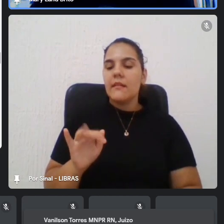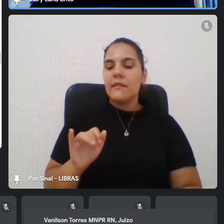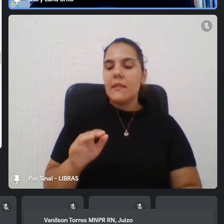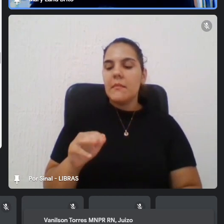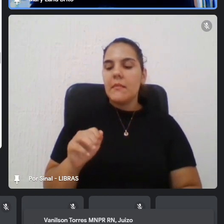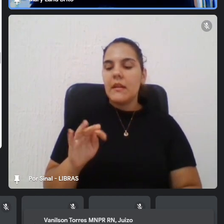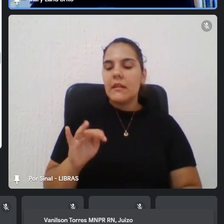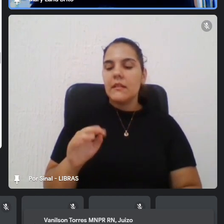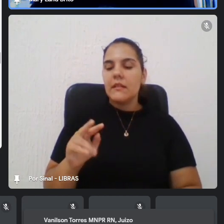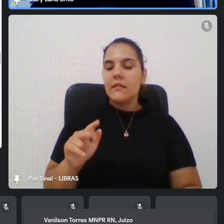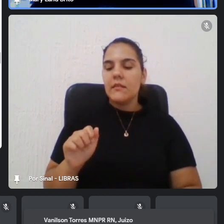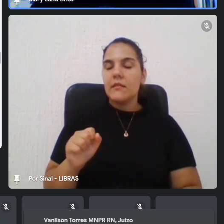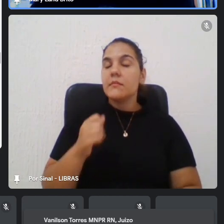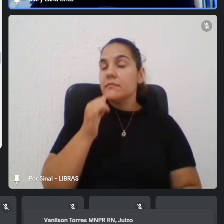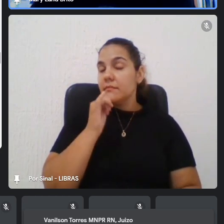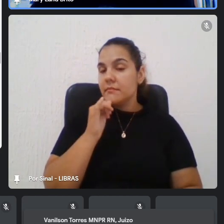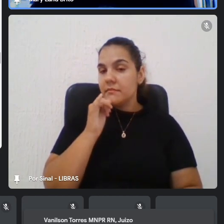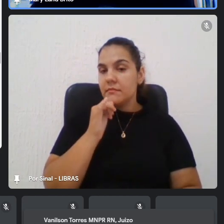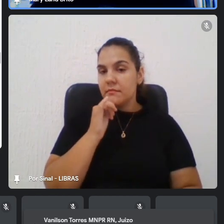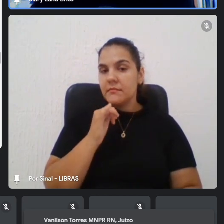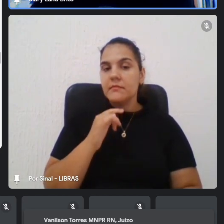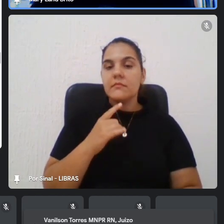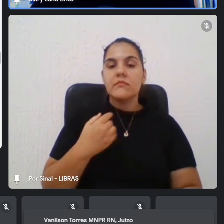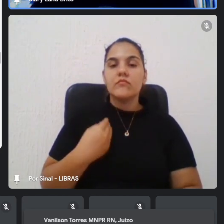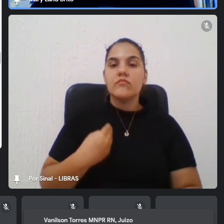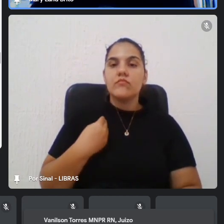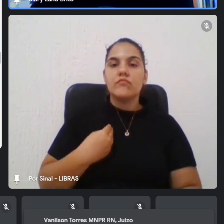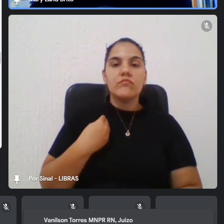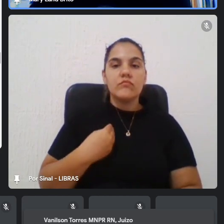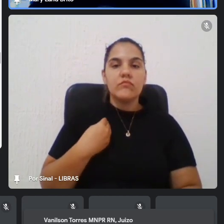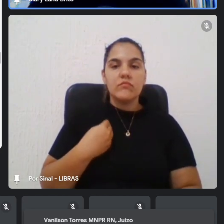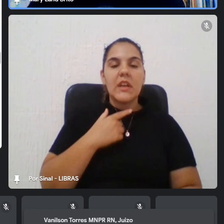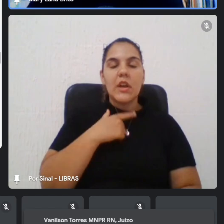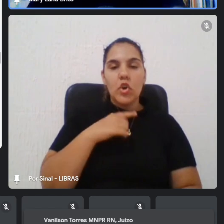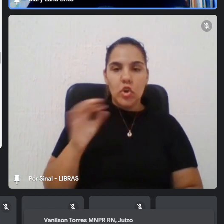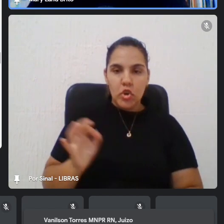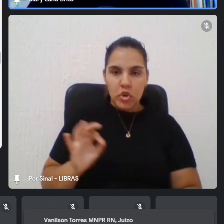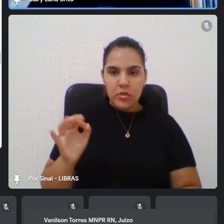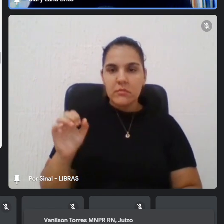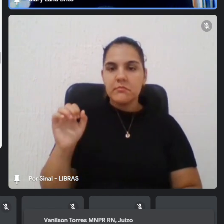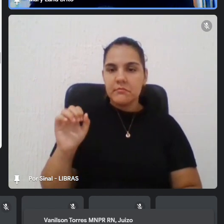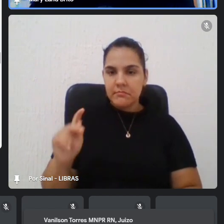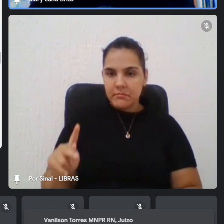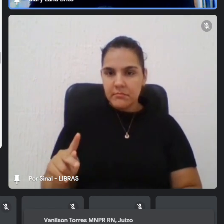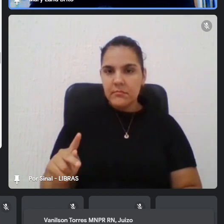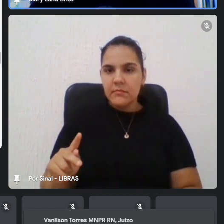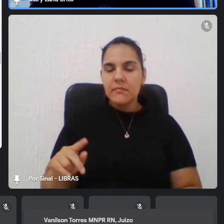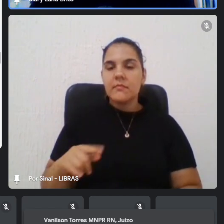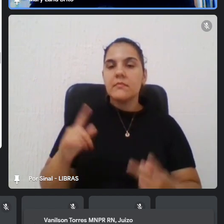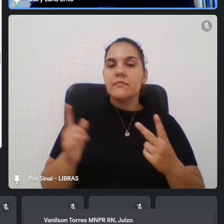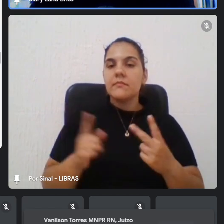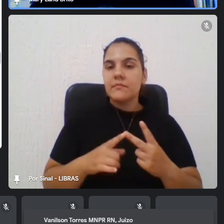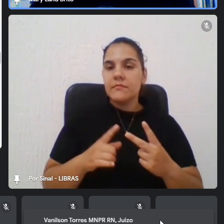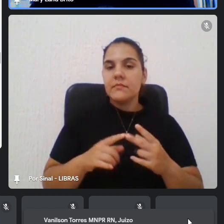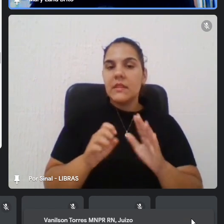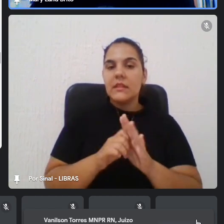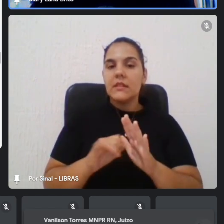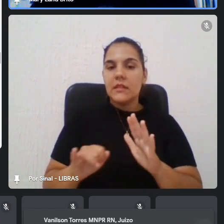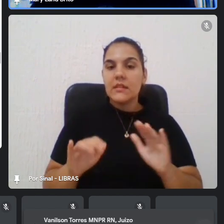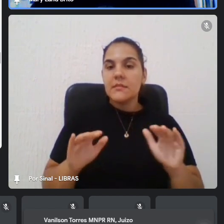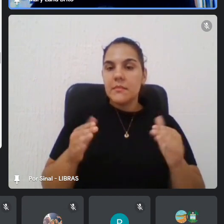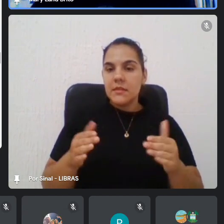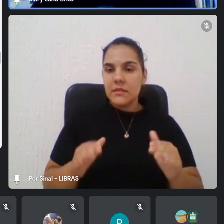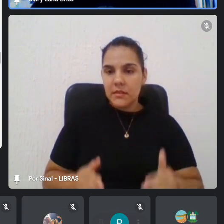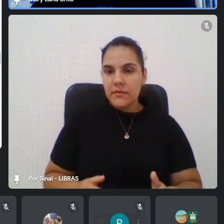existem, para além das possibilidades das cotas, no caso, a possibilidade de editais específicos, por exemplo,